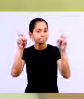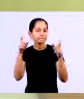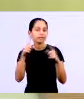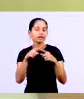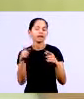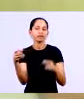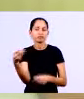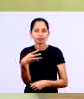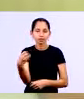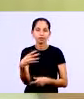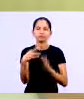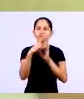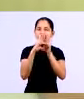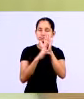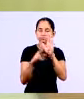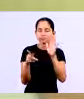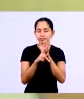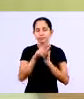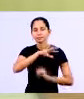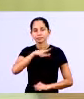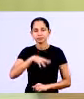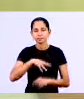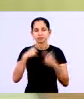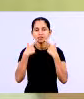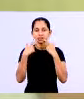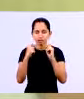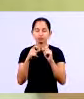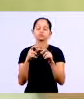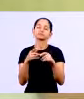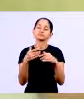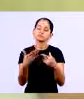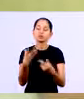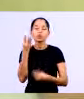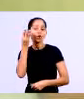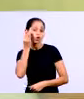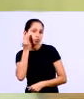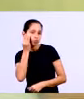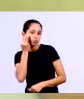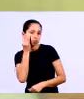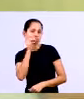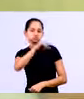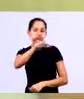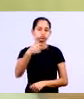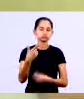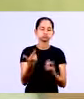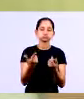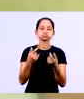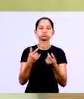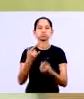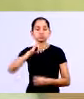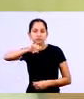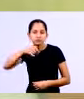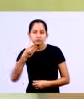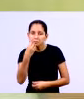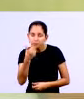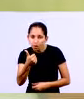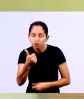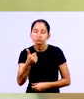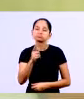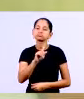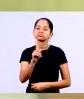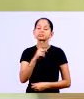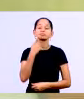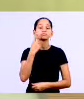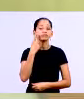possam responder e verificar como está, como foi o aprendizado de vocês após essa nossa aula. Tem também